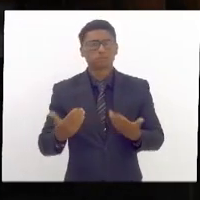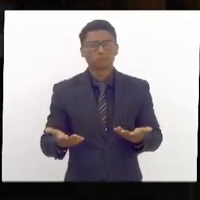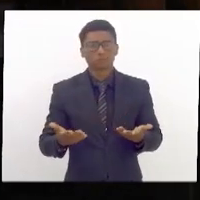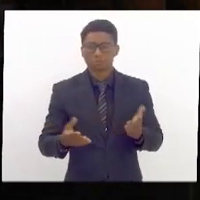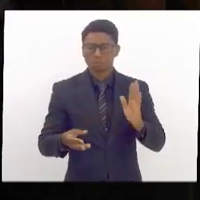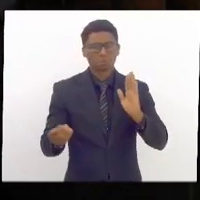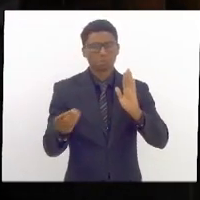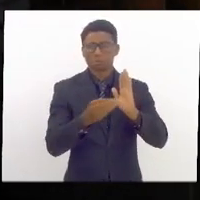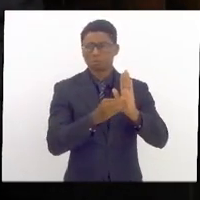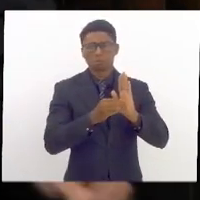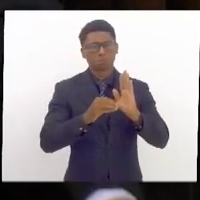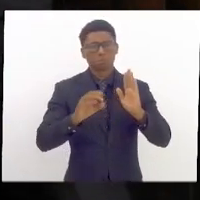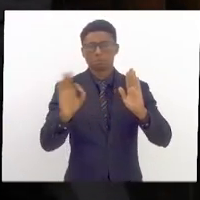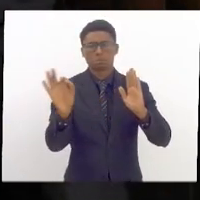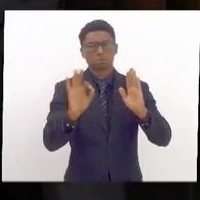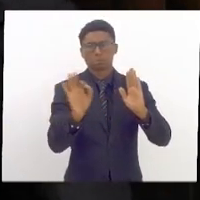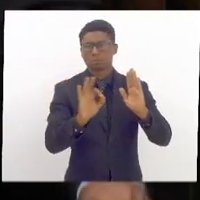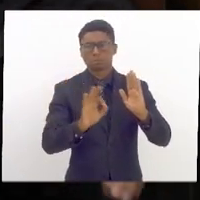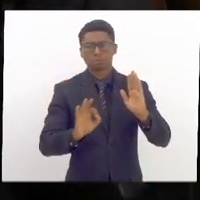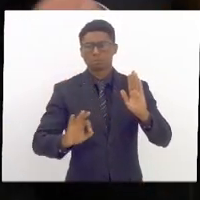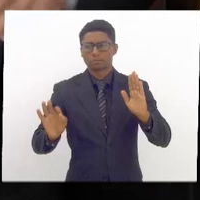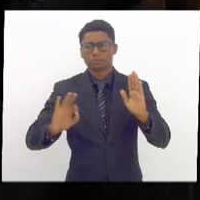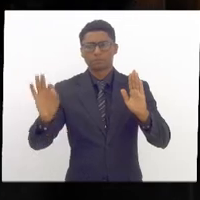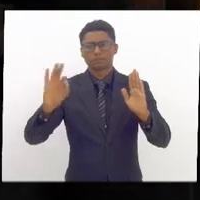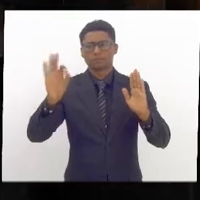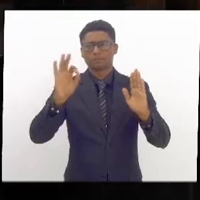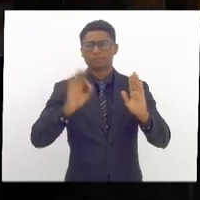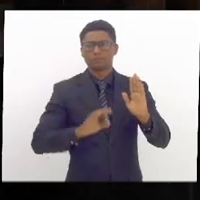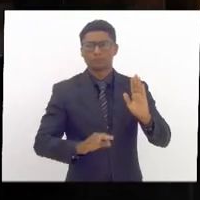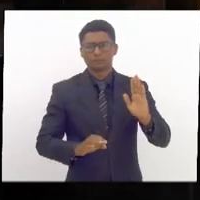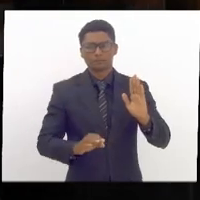dito aqui. Ao contrário, disse